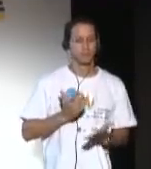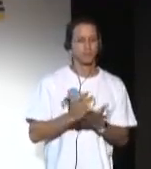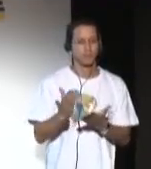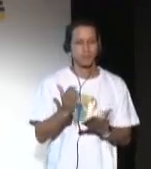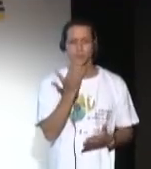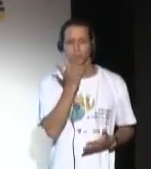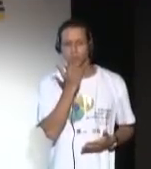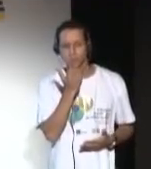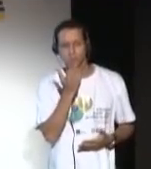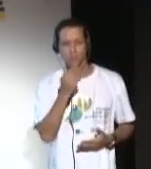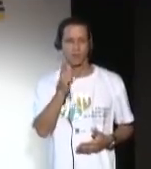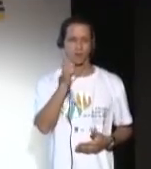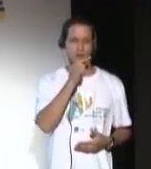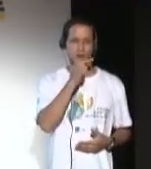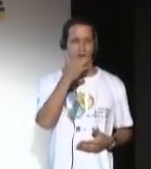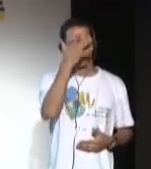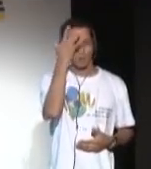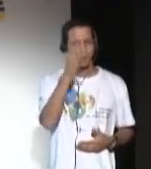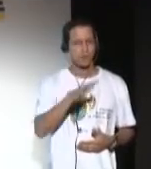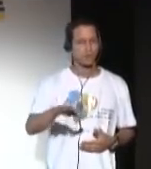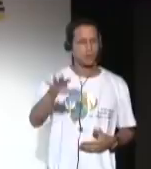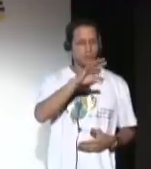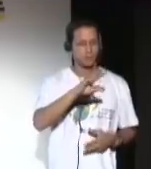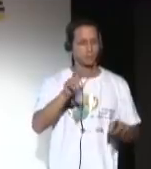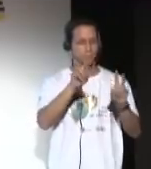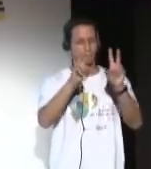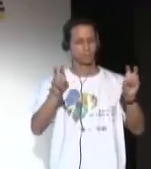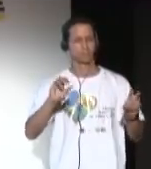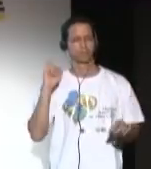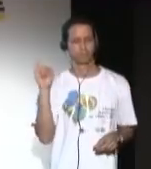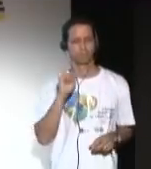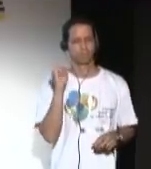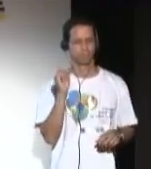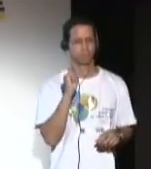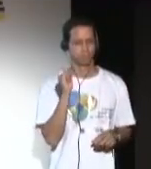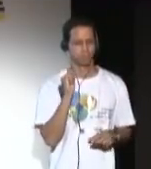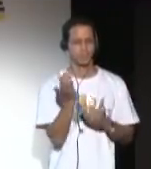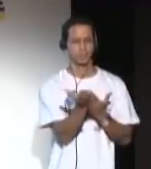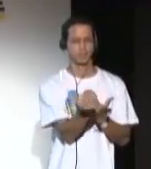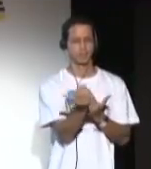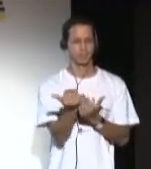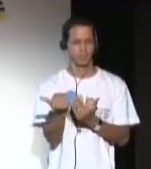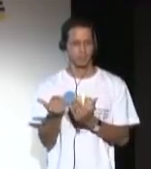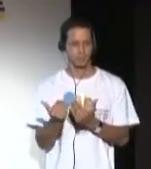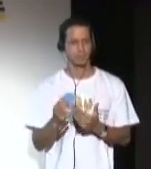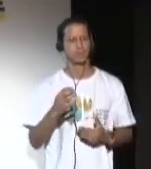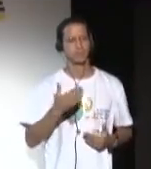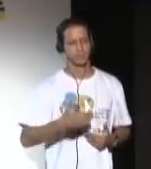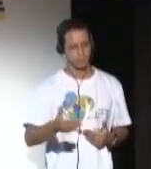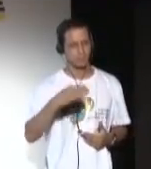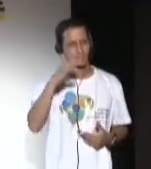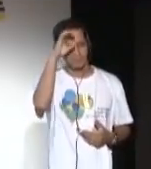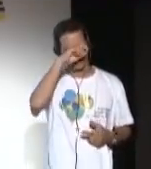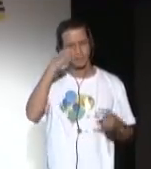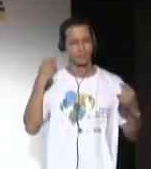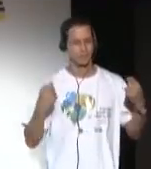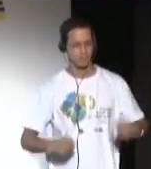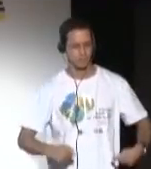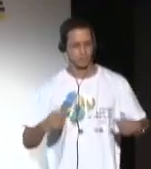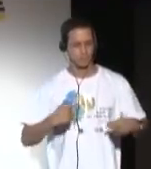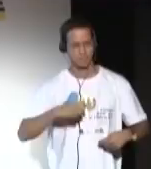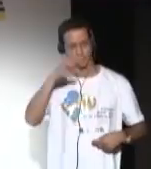água para a população, são questões importantíssimas. E os nossos jovens vão ter que aprender a